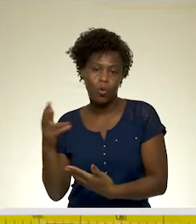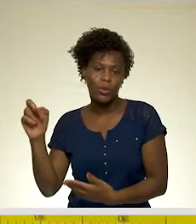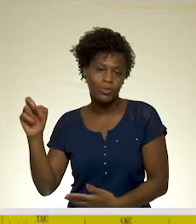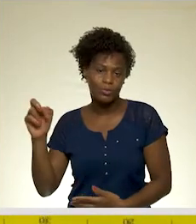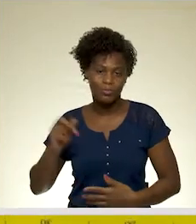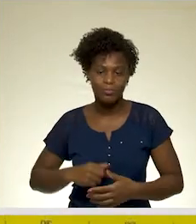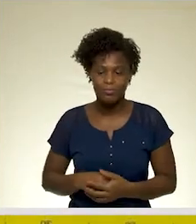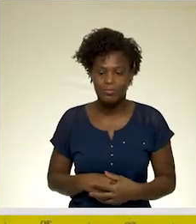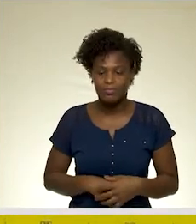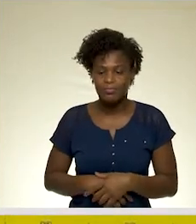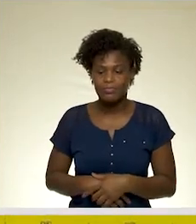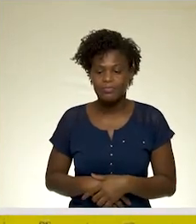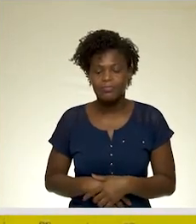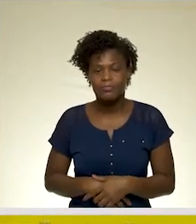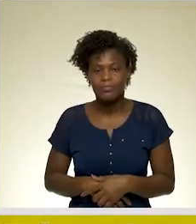é igual a 8.